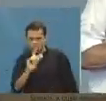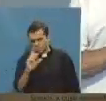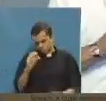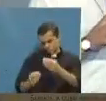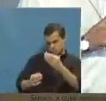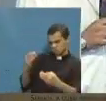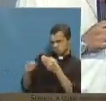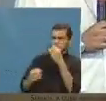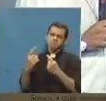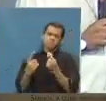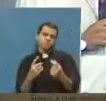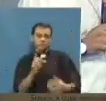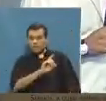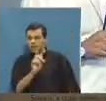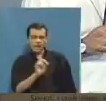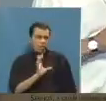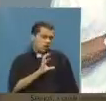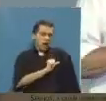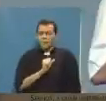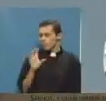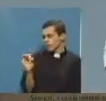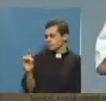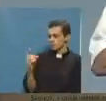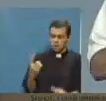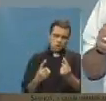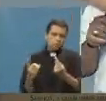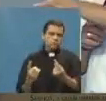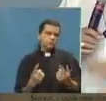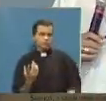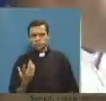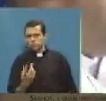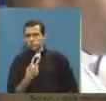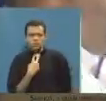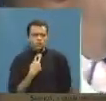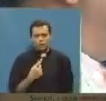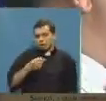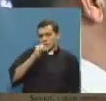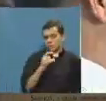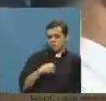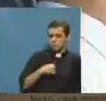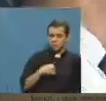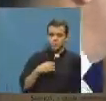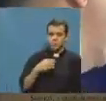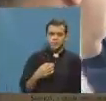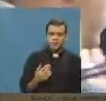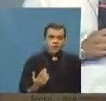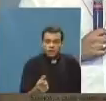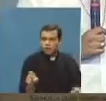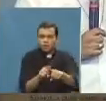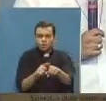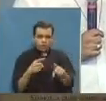colocar mais lenha na fogueira. Meu Deus, se eu sei que o João não gosta da Maria, eu vou reclamar da Maria para o